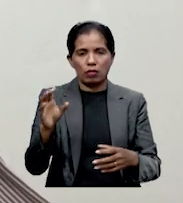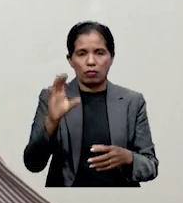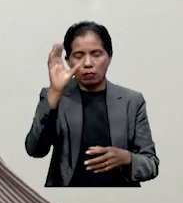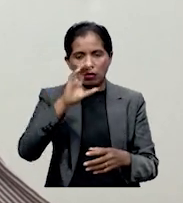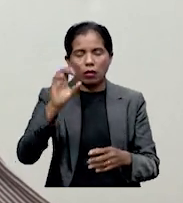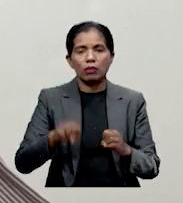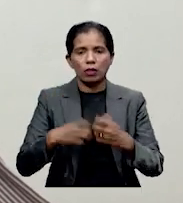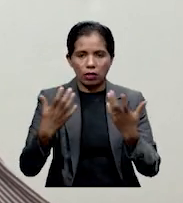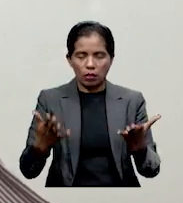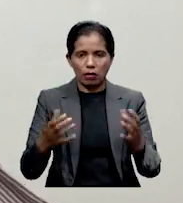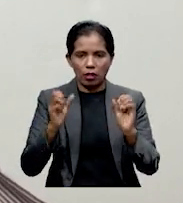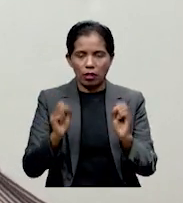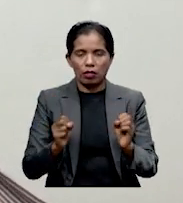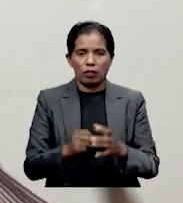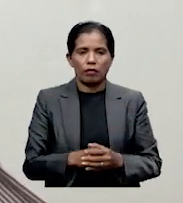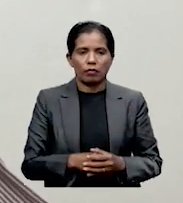tenia in